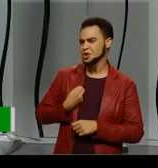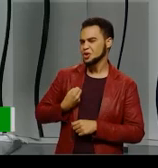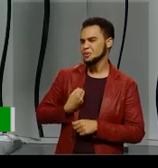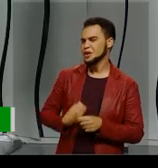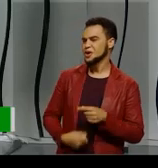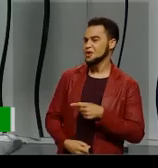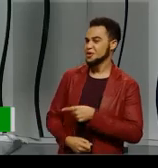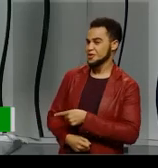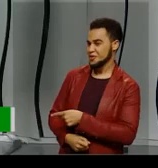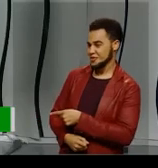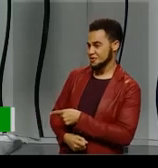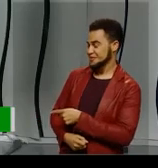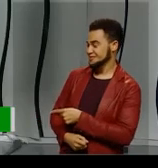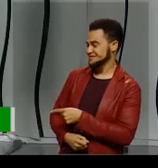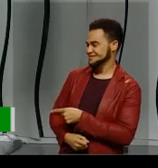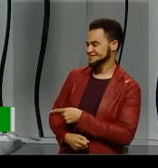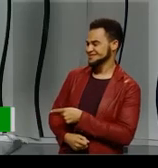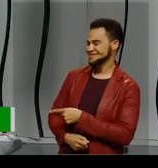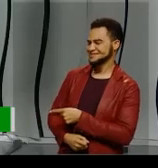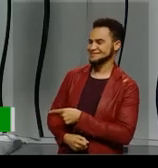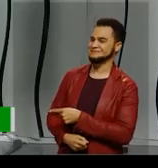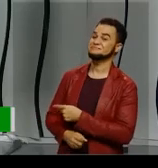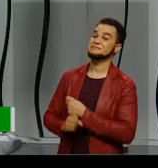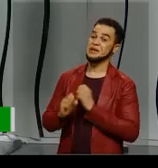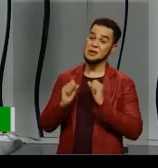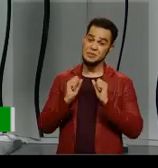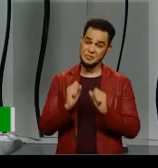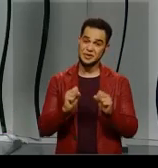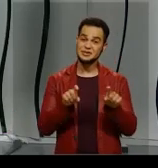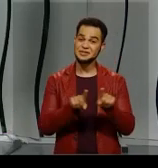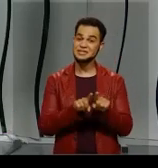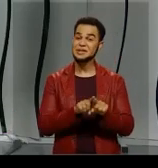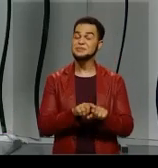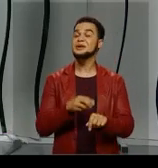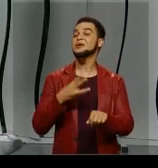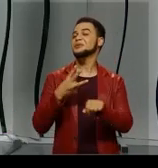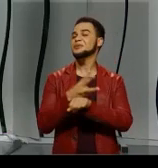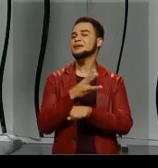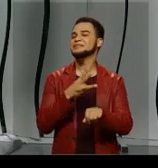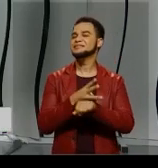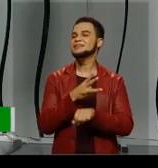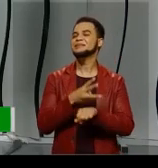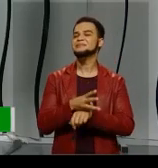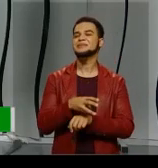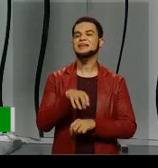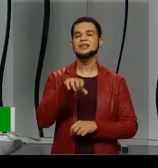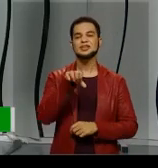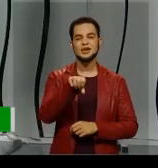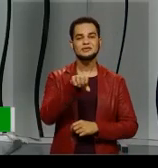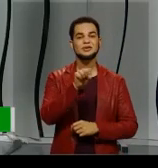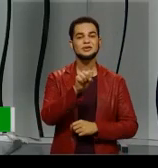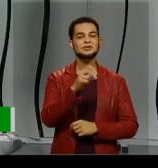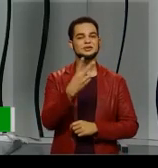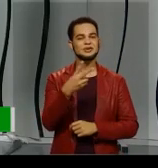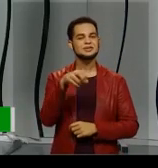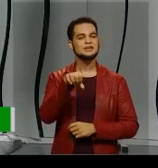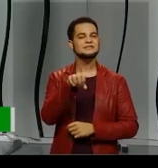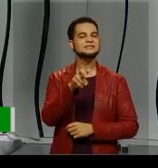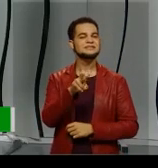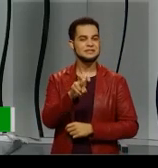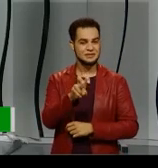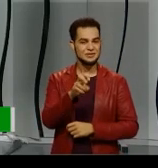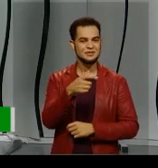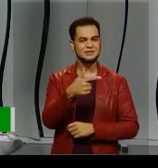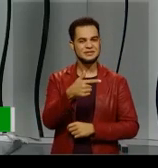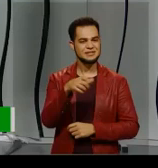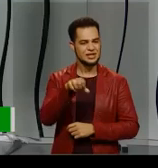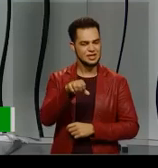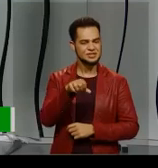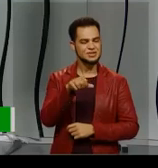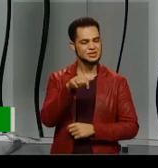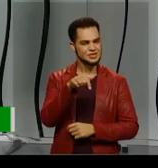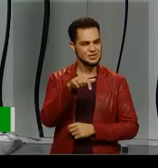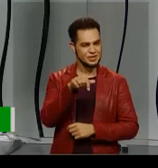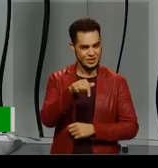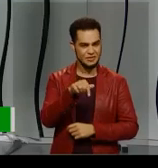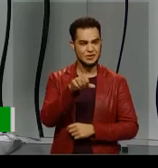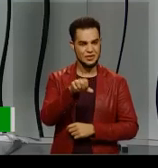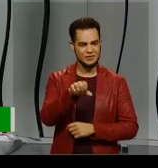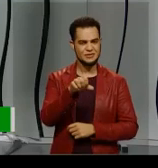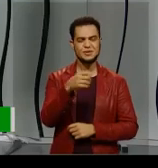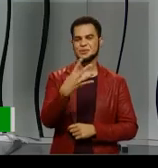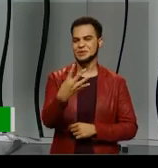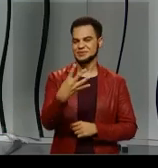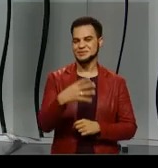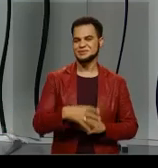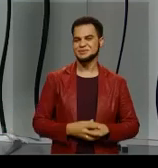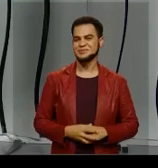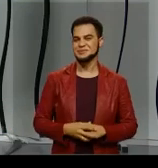3009 ou envie uma mensagem para o nosso WhatsApp no 31 98295 2794. Professores,